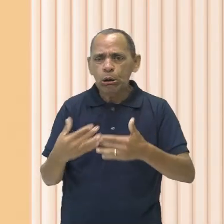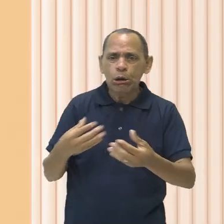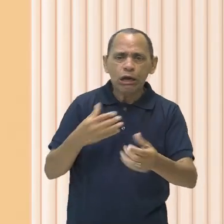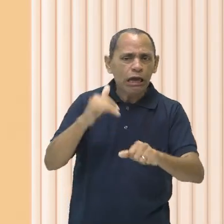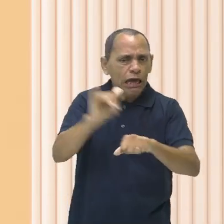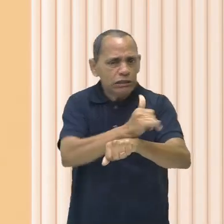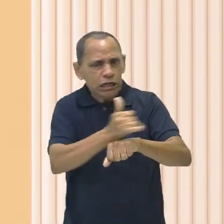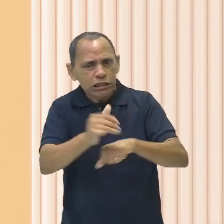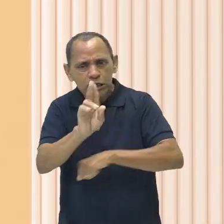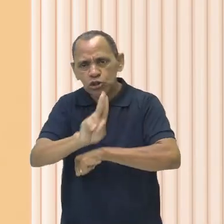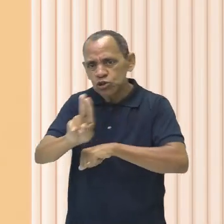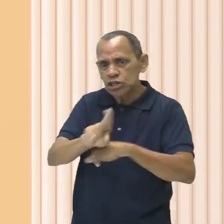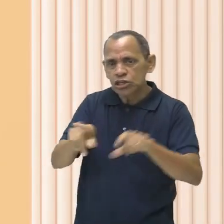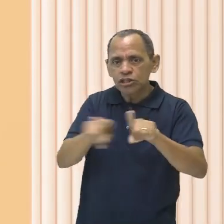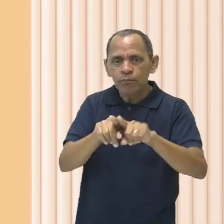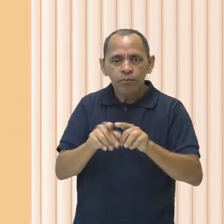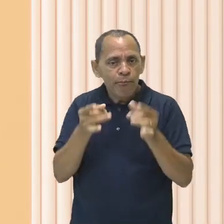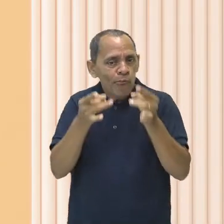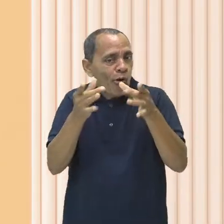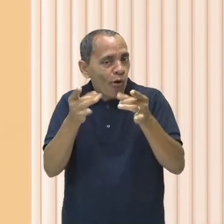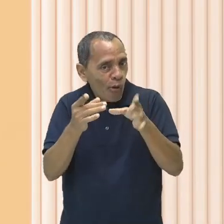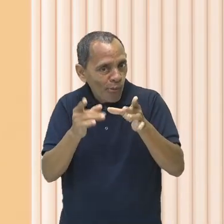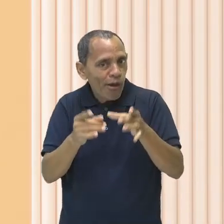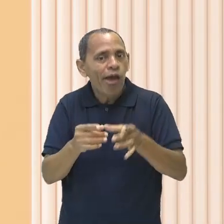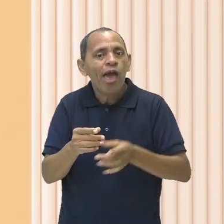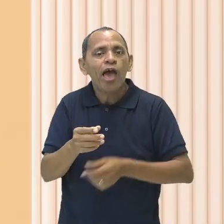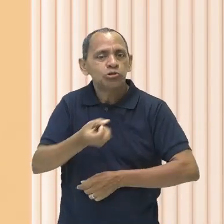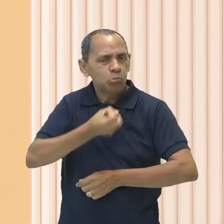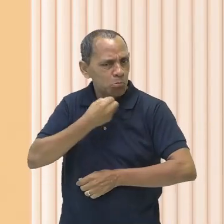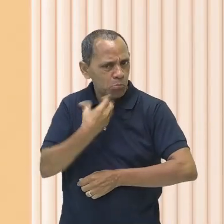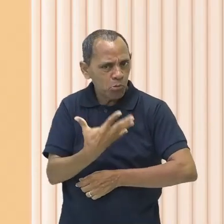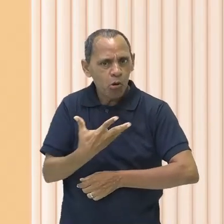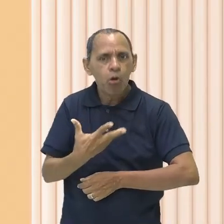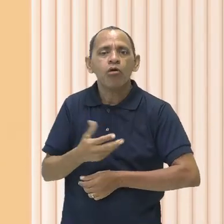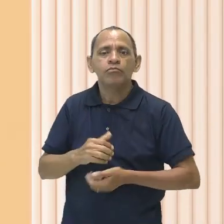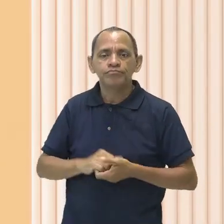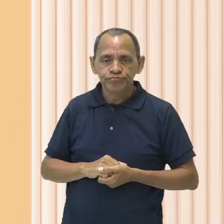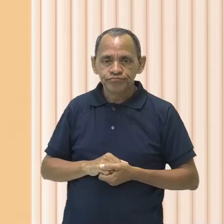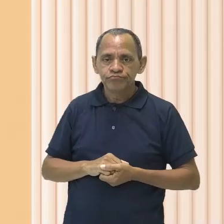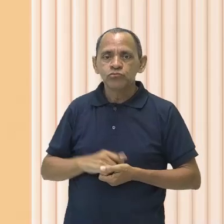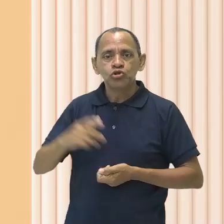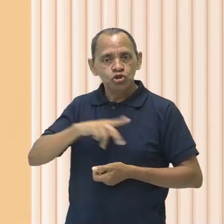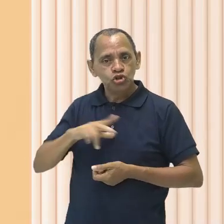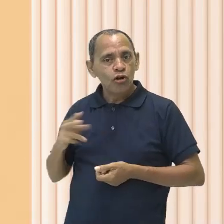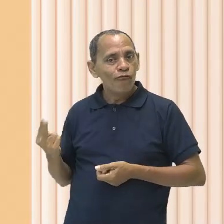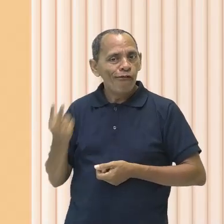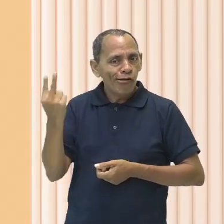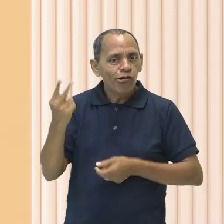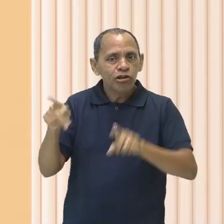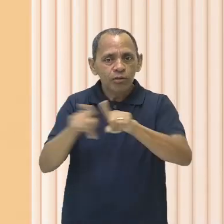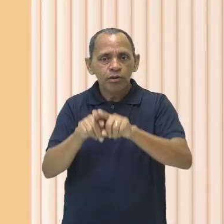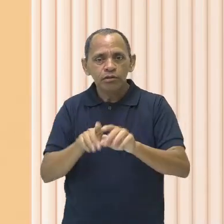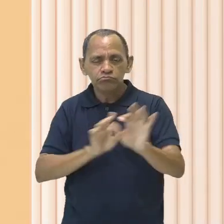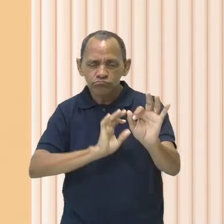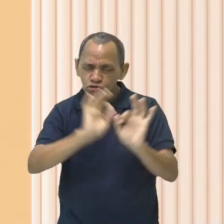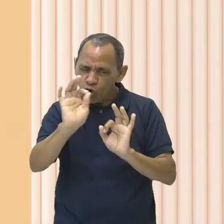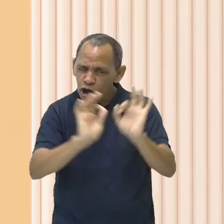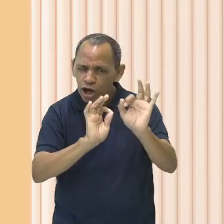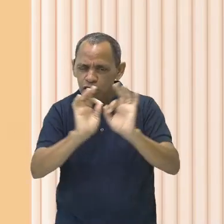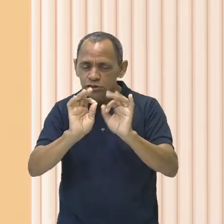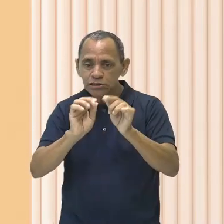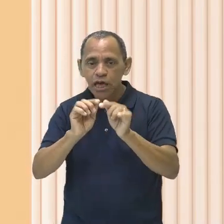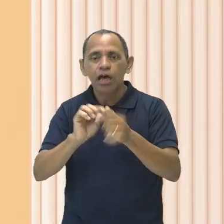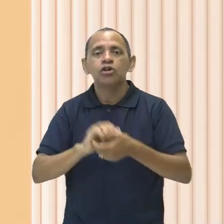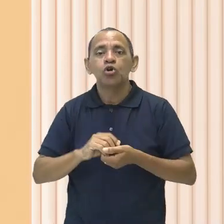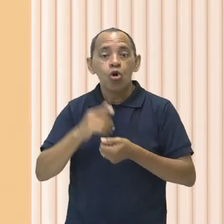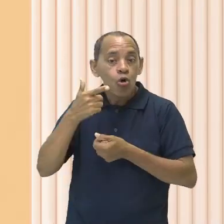jeito para este comércio que era muito rentável. Dessa forma, eles vão planejar o próximo